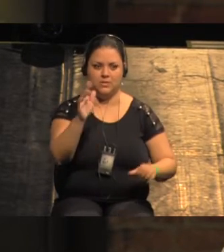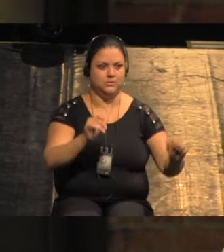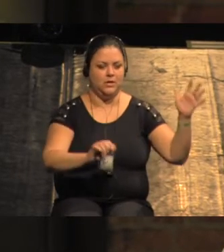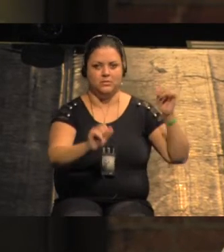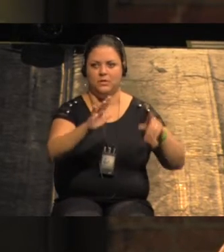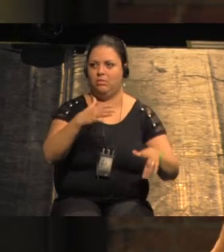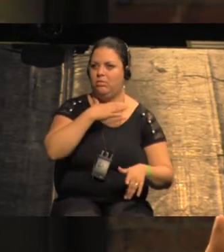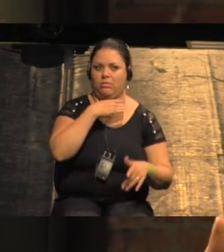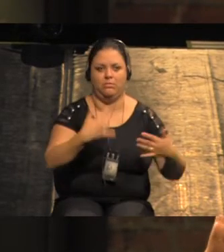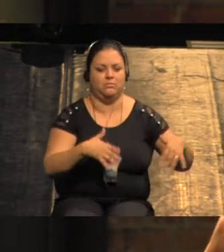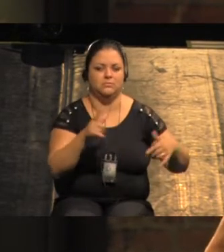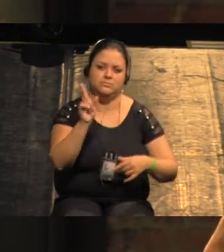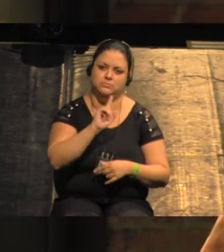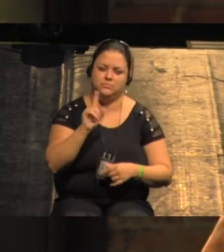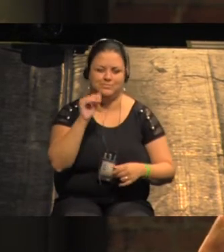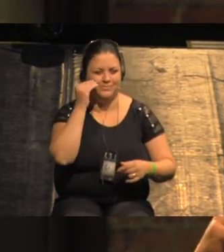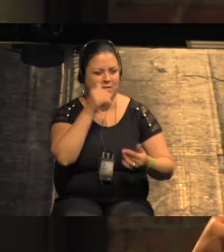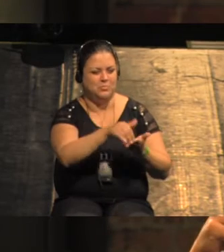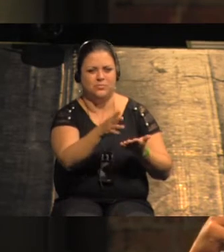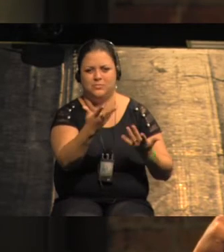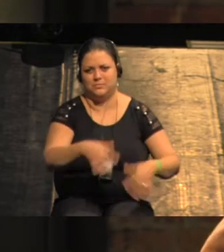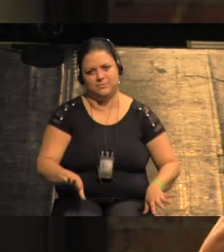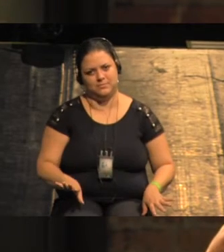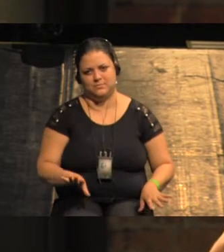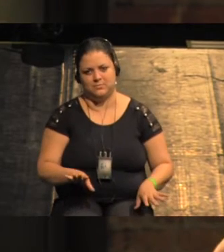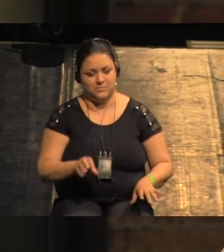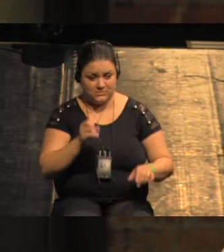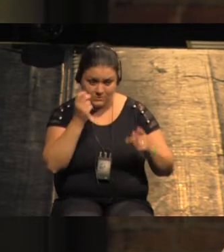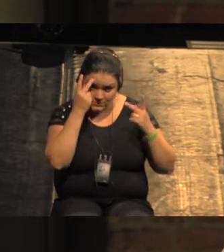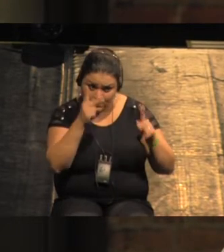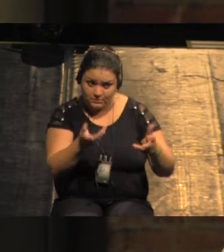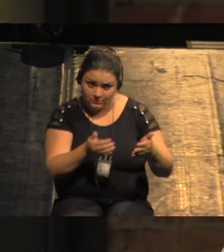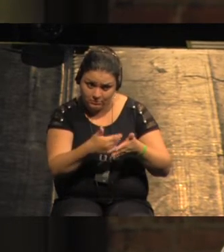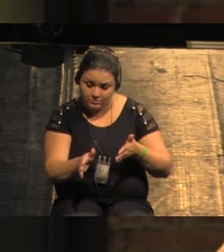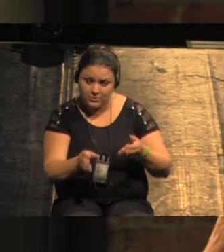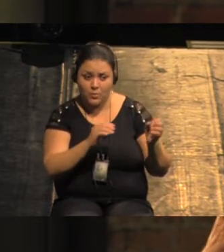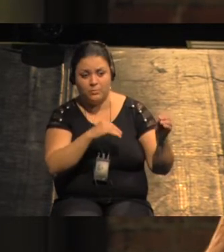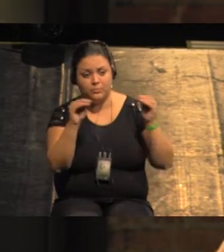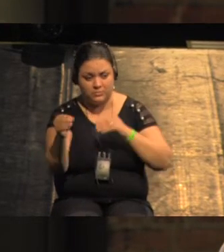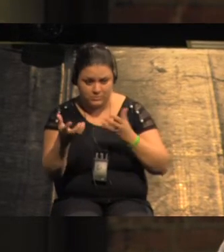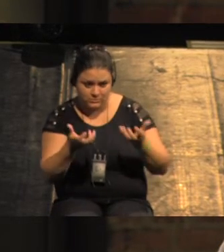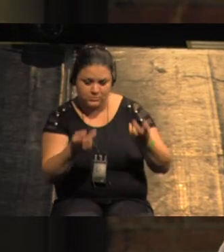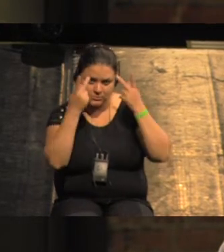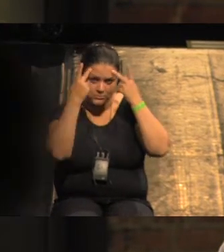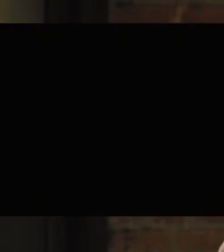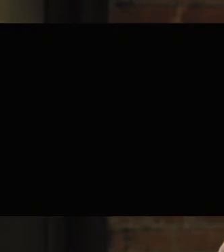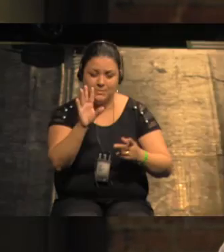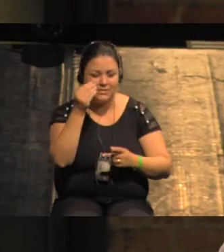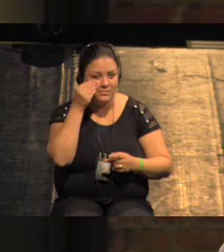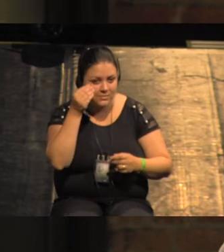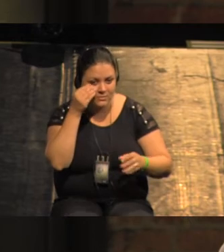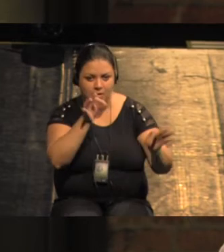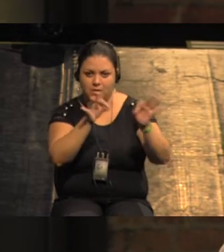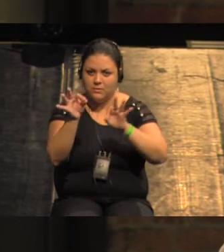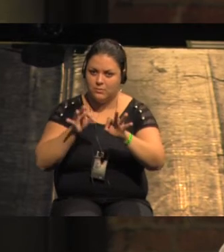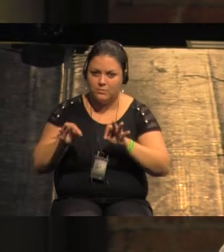estratégias veja bem, não é proibir que as pessoas saiam, eu acho muito ruim pensar dessa forma. Cada um sai se quiser. É